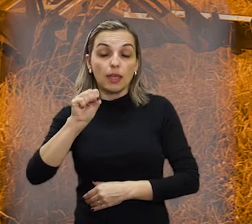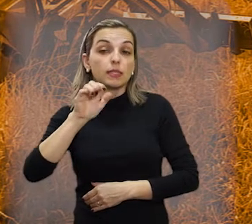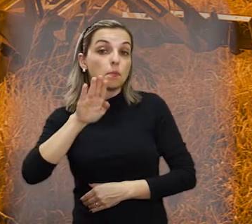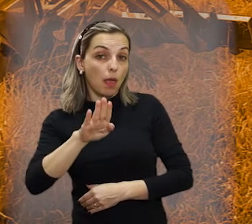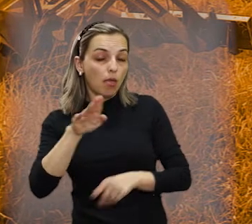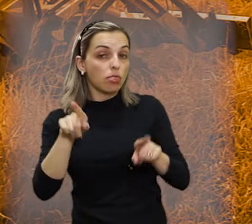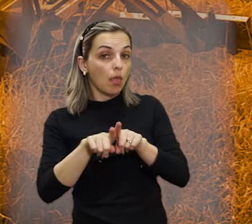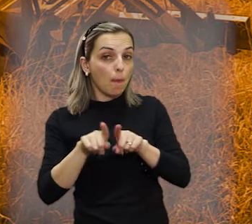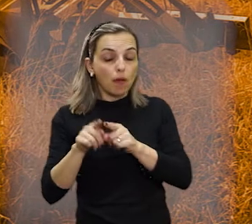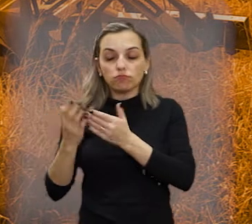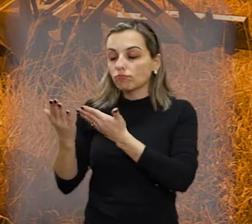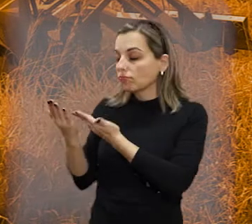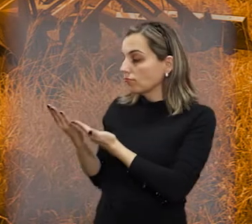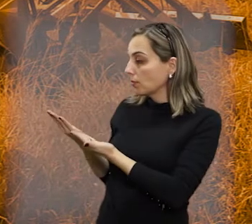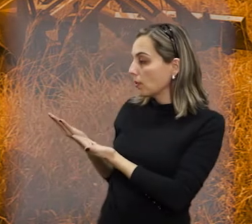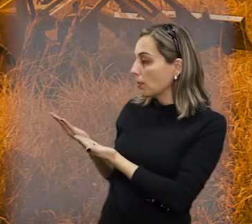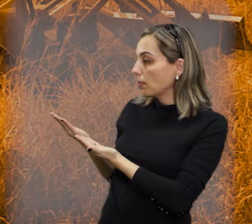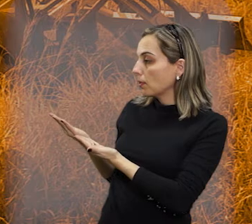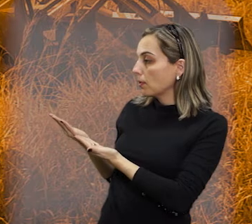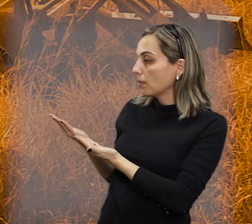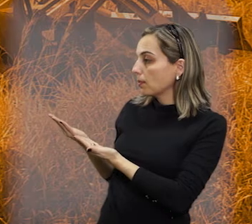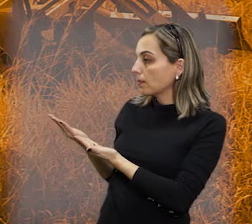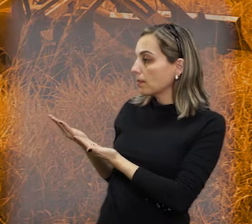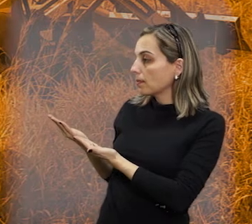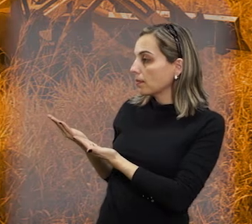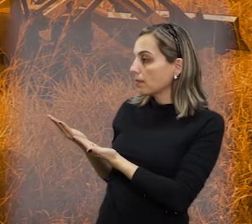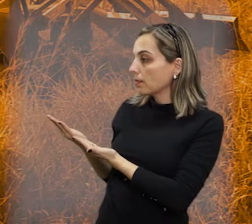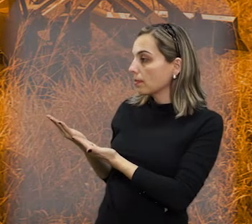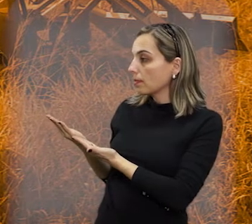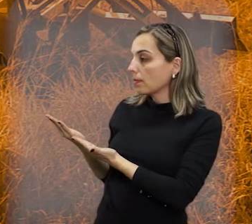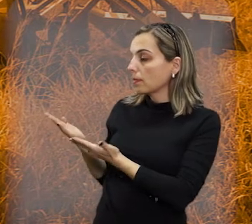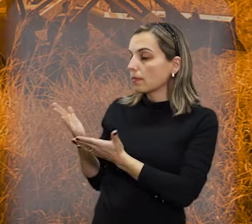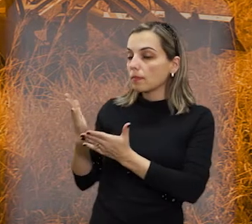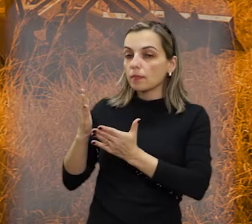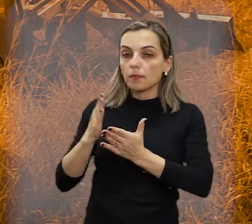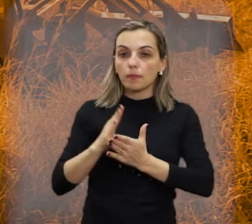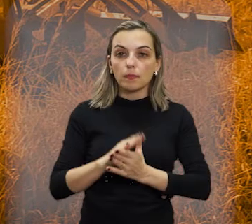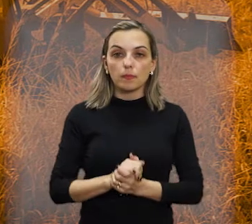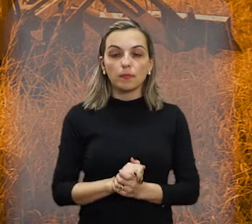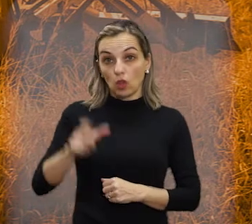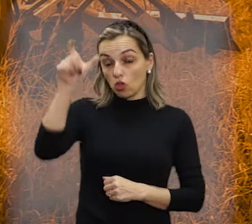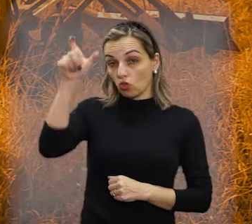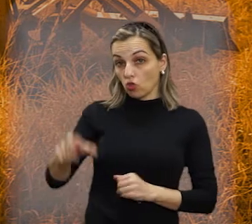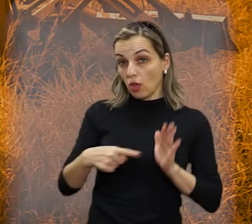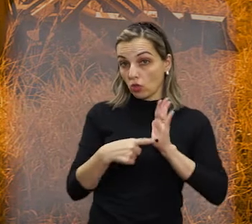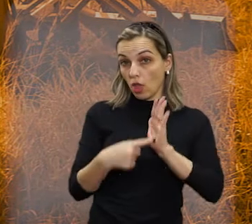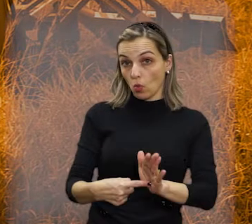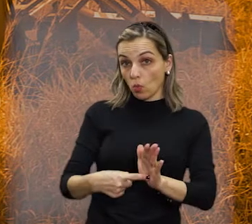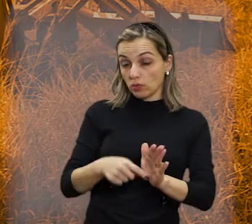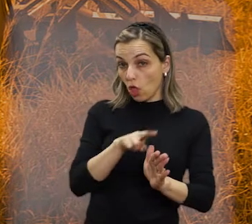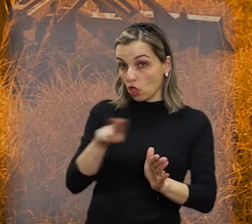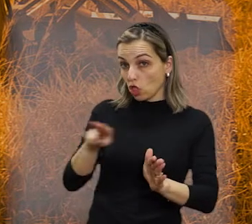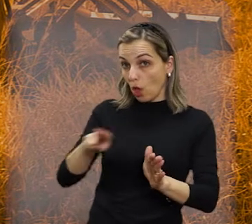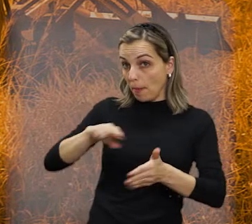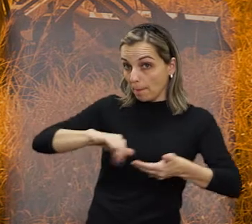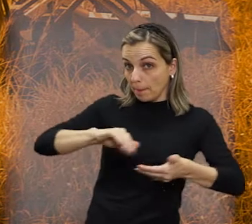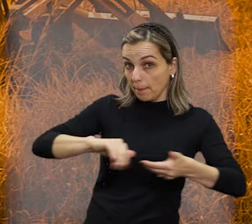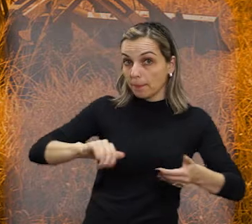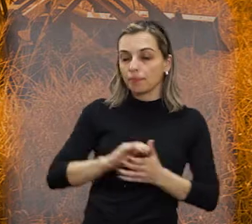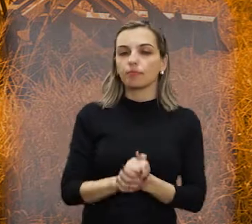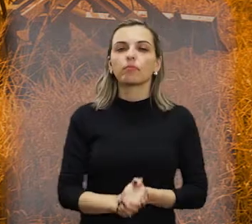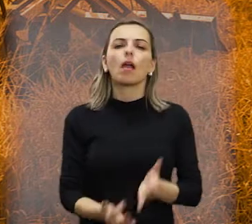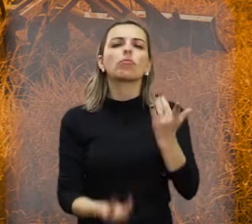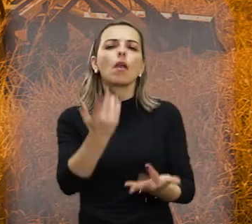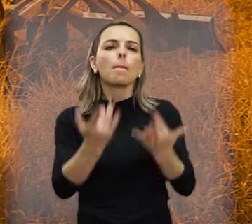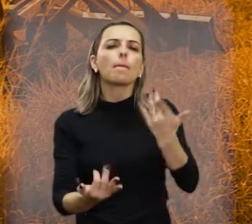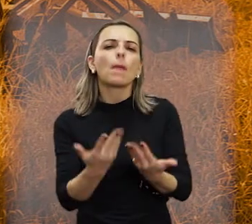3335 7980 ou para a CETESB no 3332 2211.